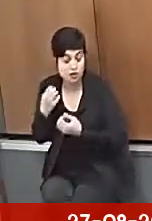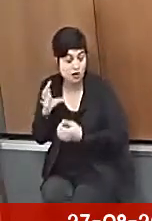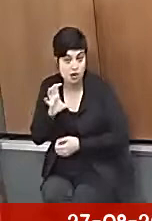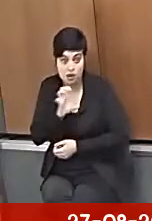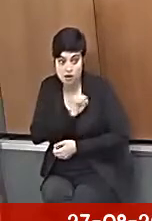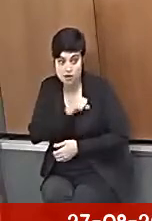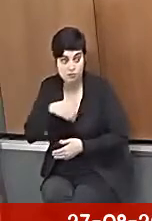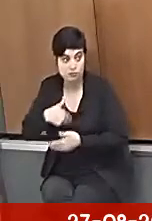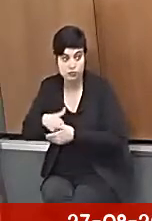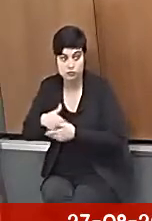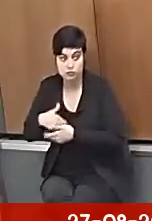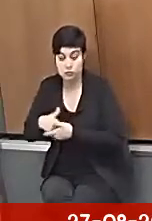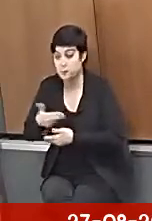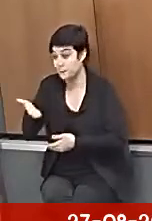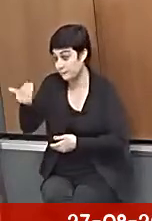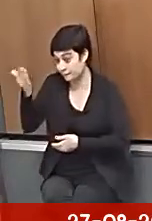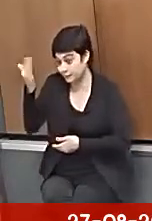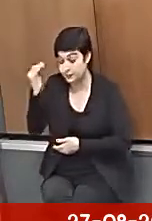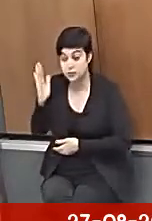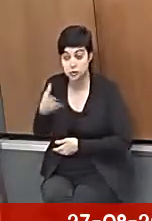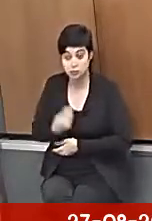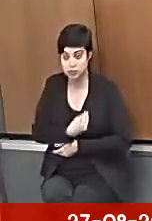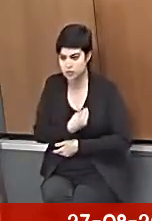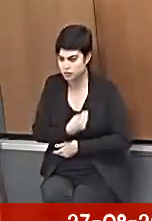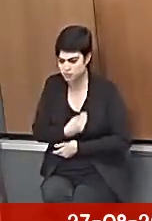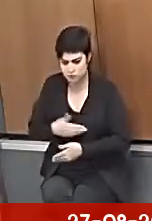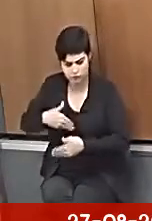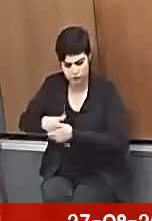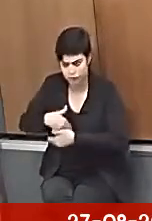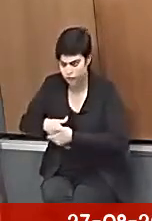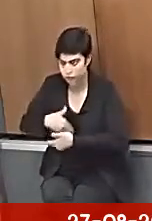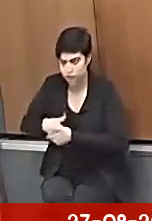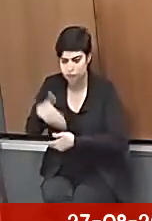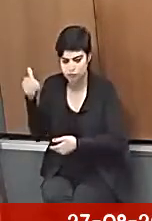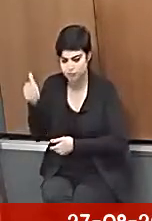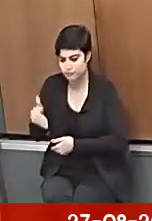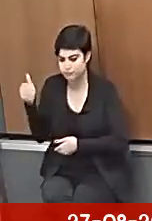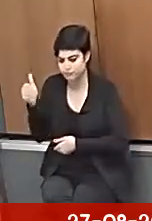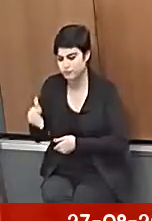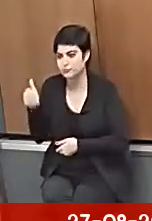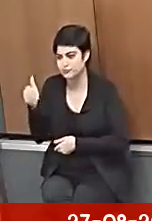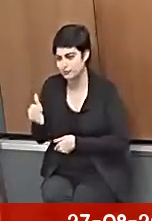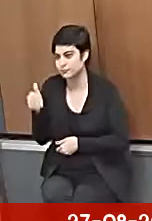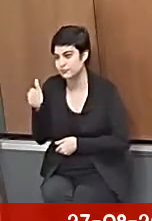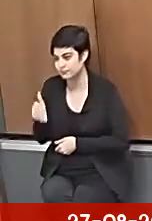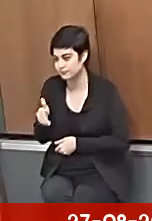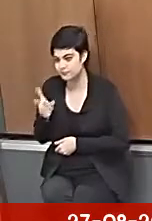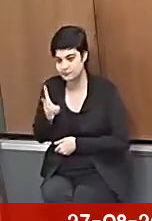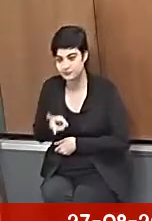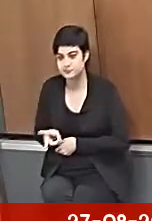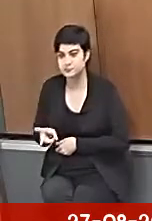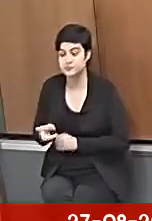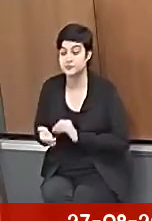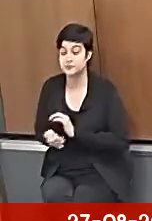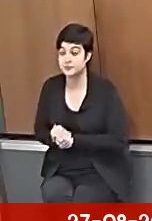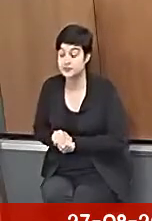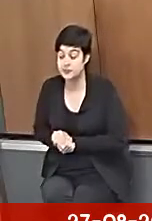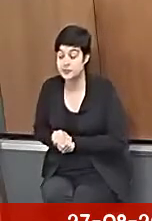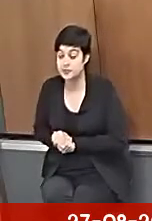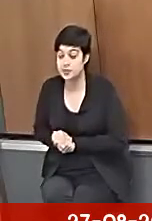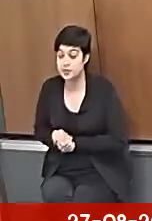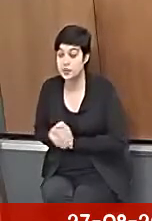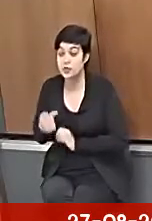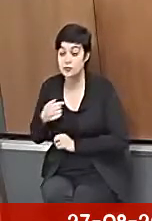foi jogador a jogador mesmo tendo hoje em dia tem alguns jogadores que não valeu nada a pena no ingresso então tem que